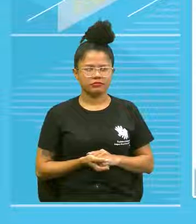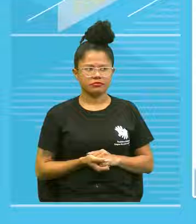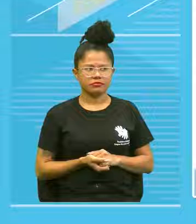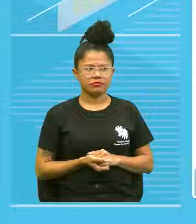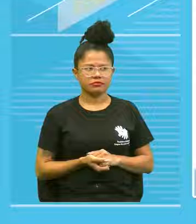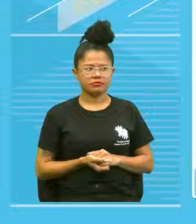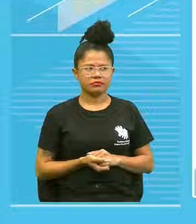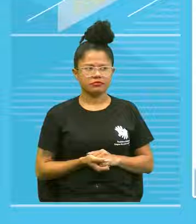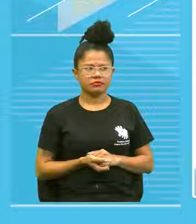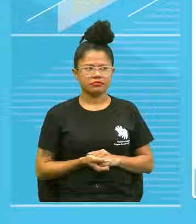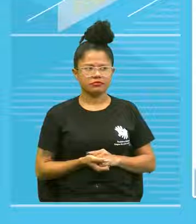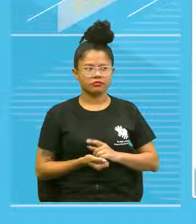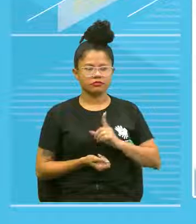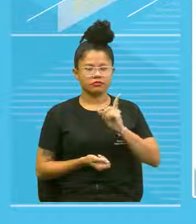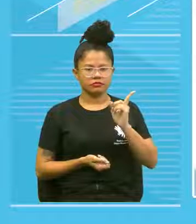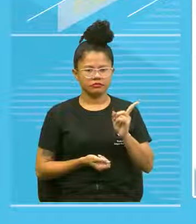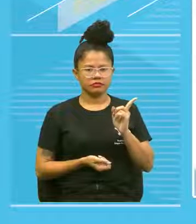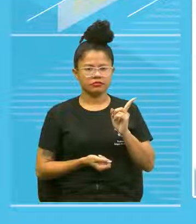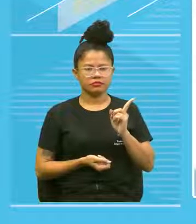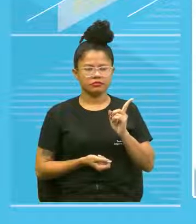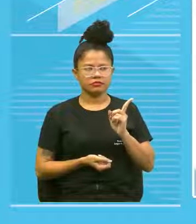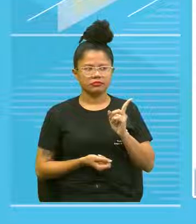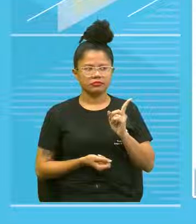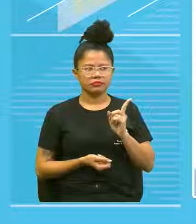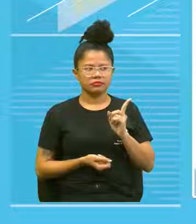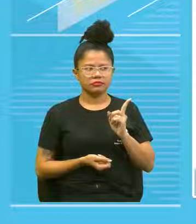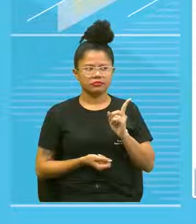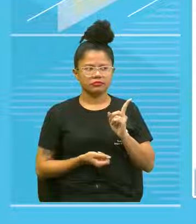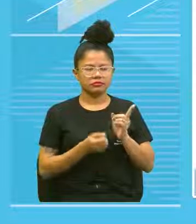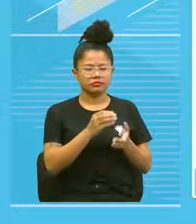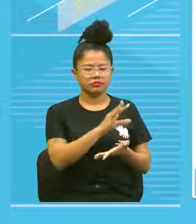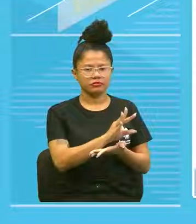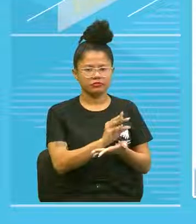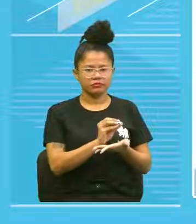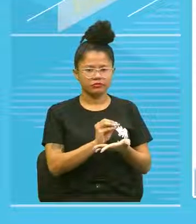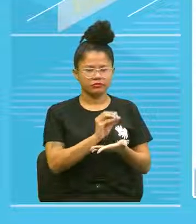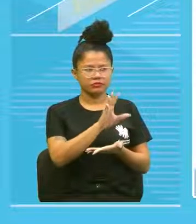extraído da nossa cana